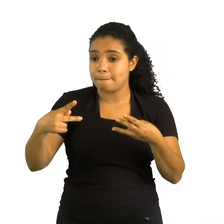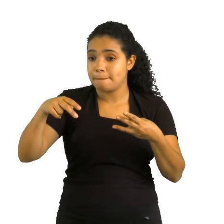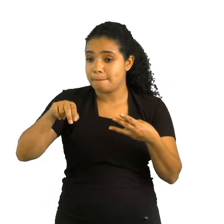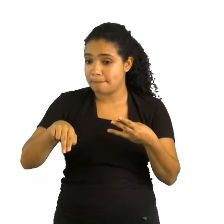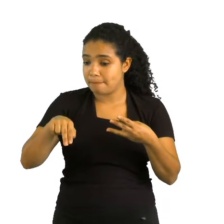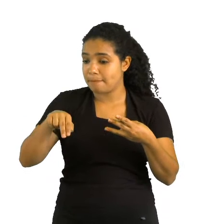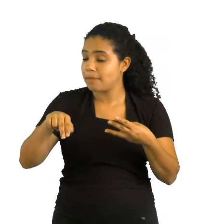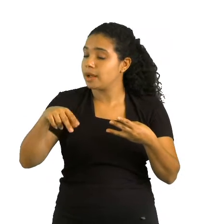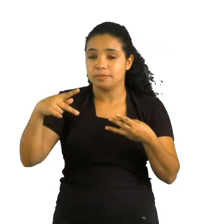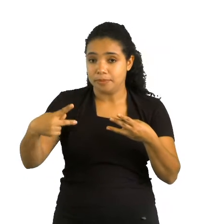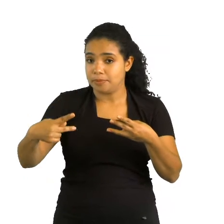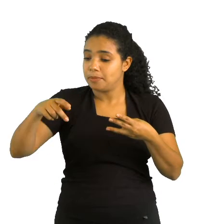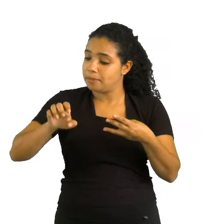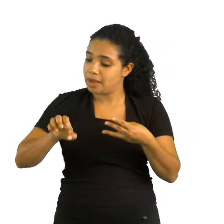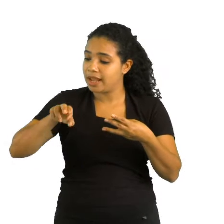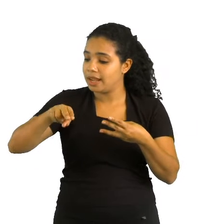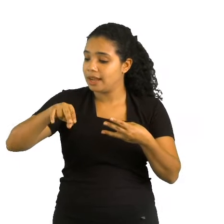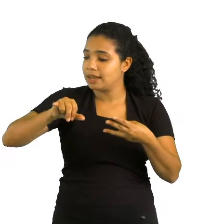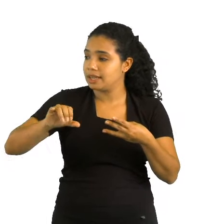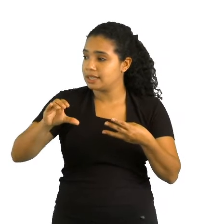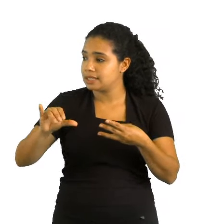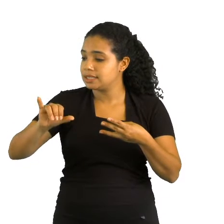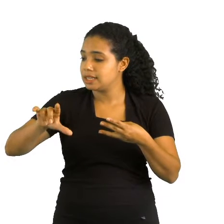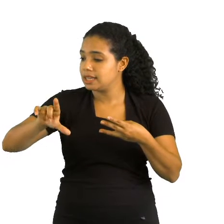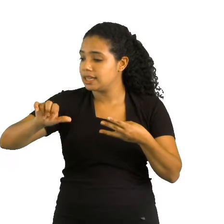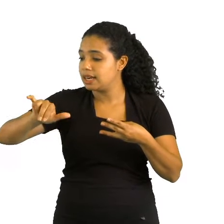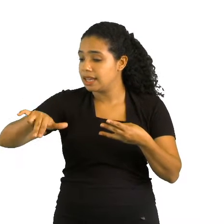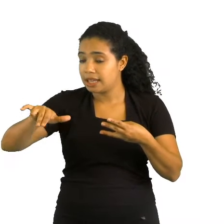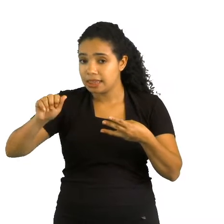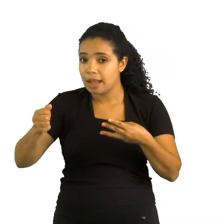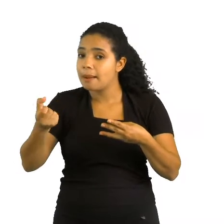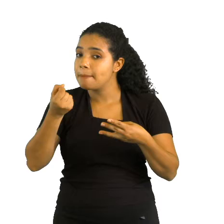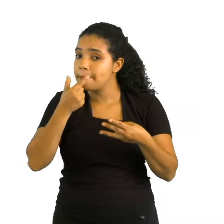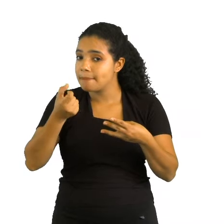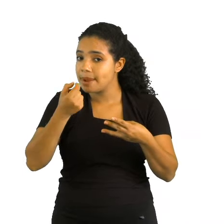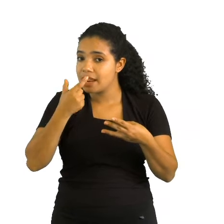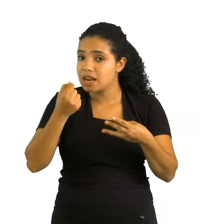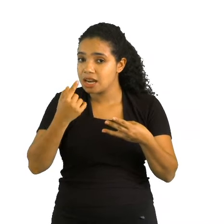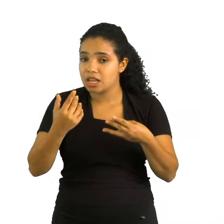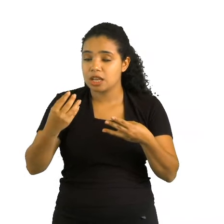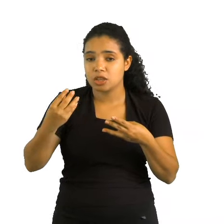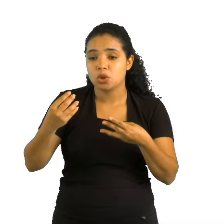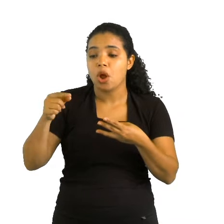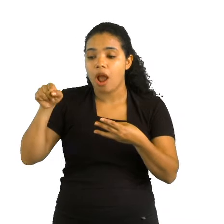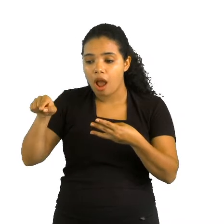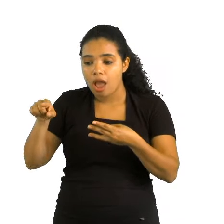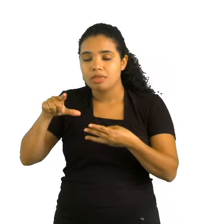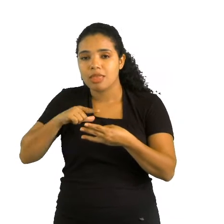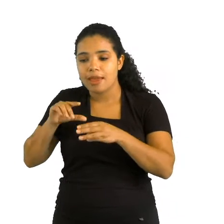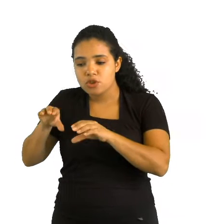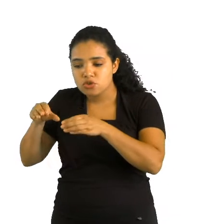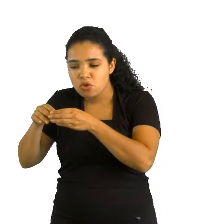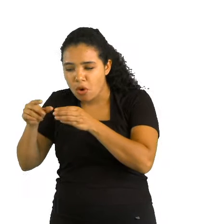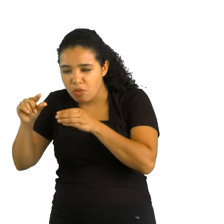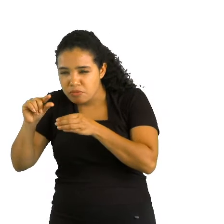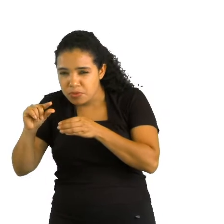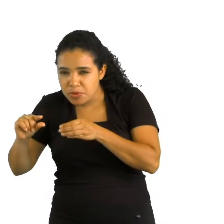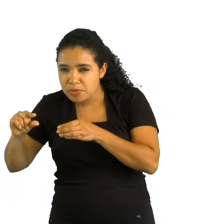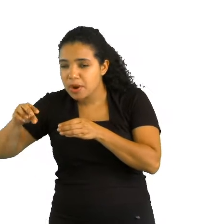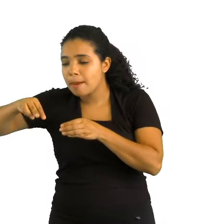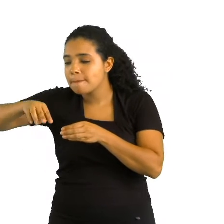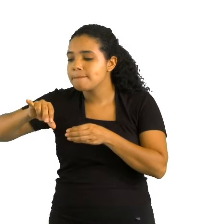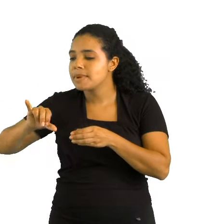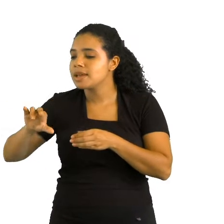Penicilina é um medicamento também feito com micro-organismos e faz bem para a